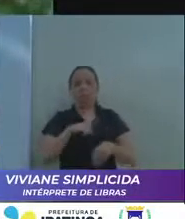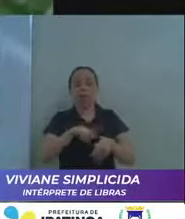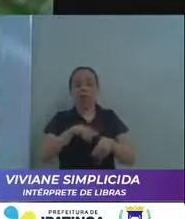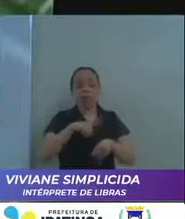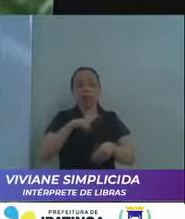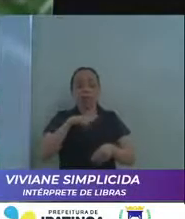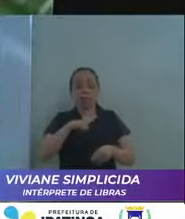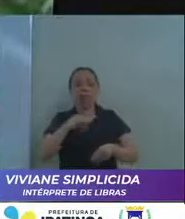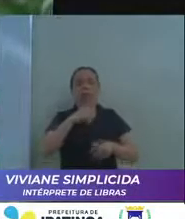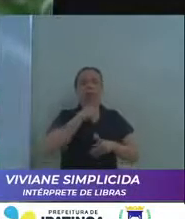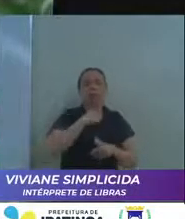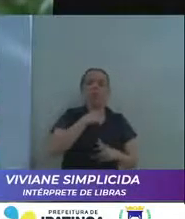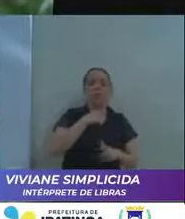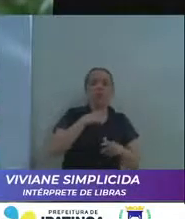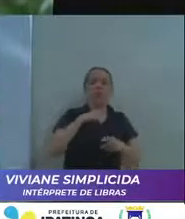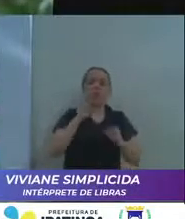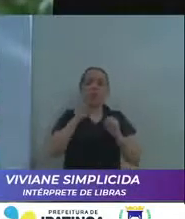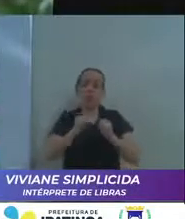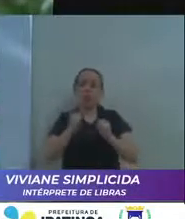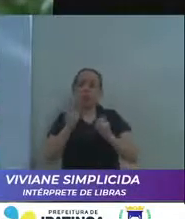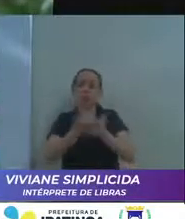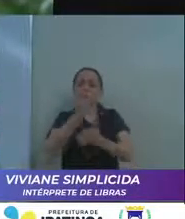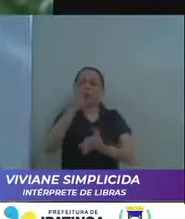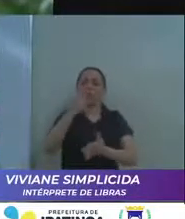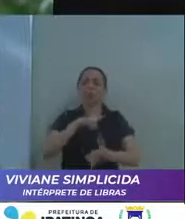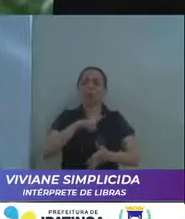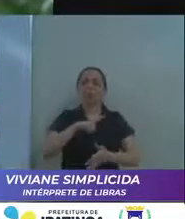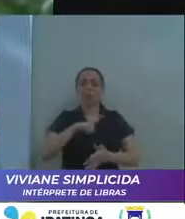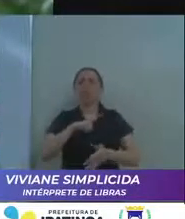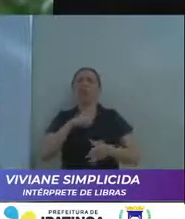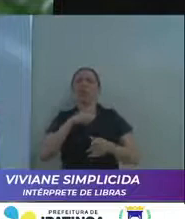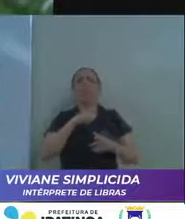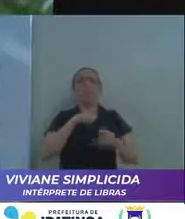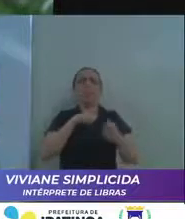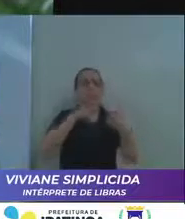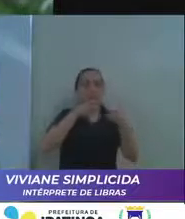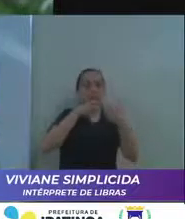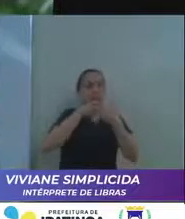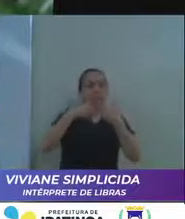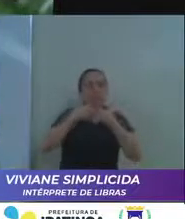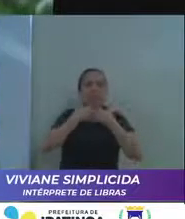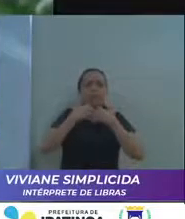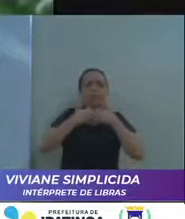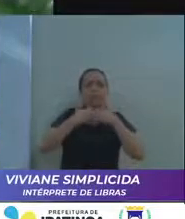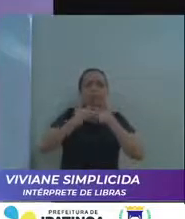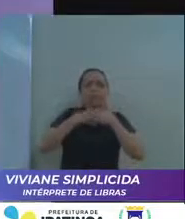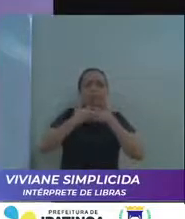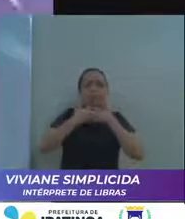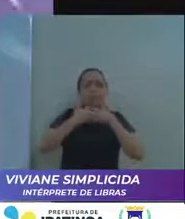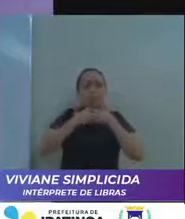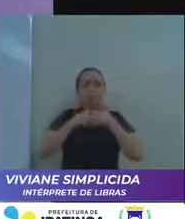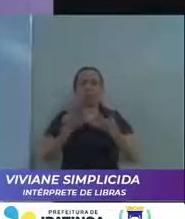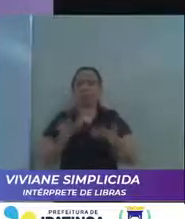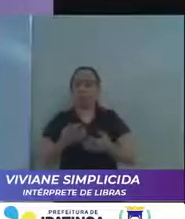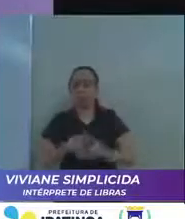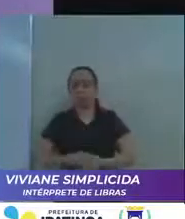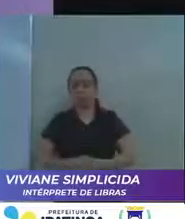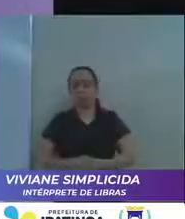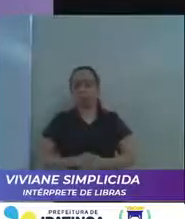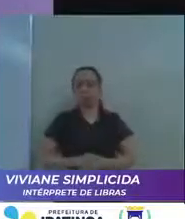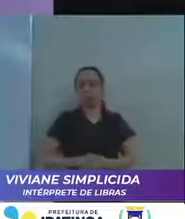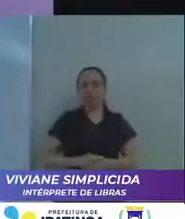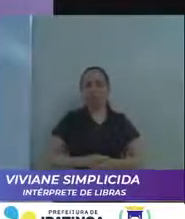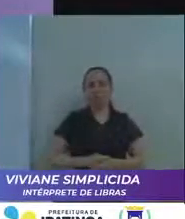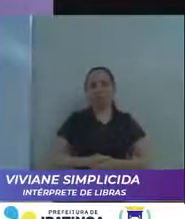fica inchado, o que pode fazer com que haja grande atrito entre as pregas vocais durante a fonação.